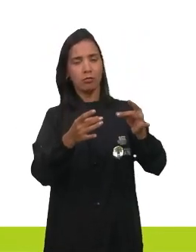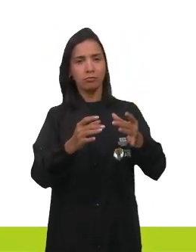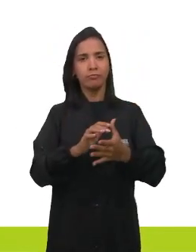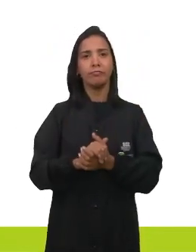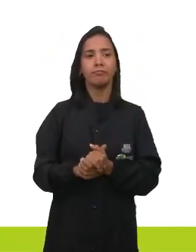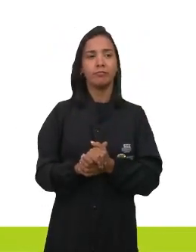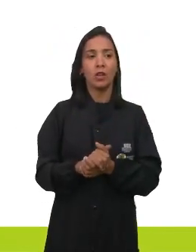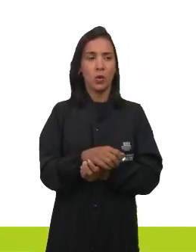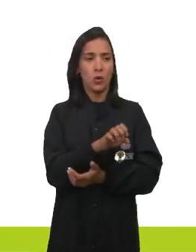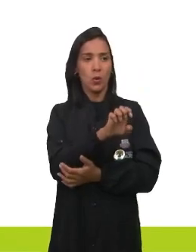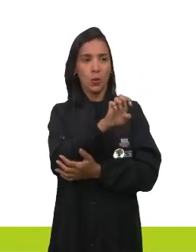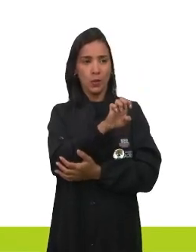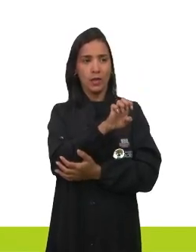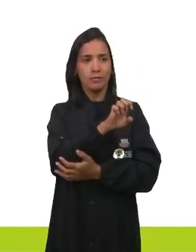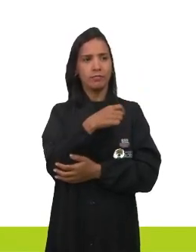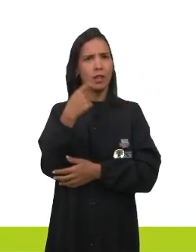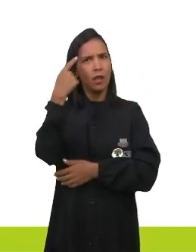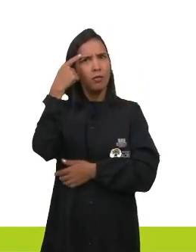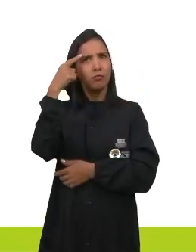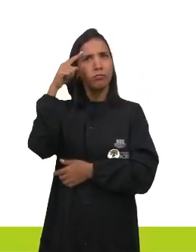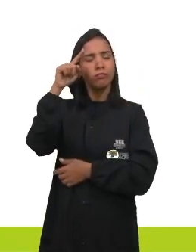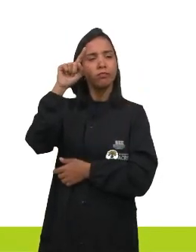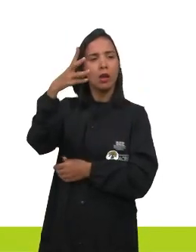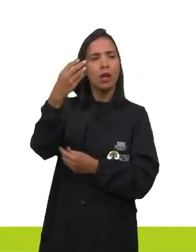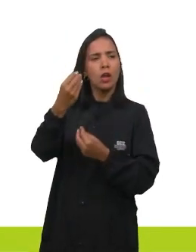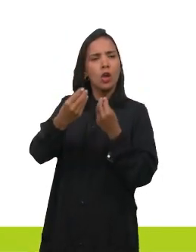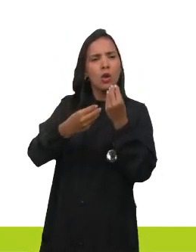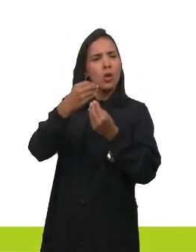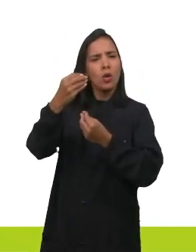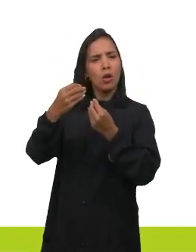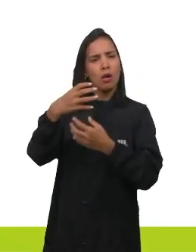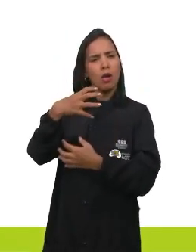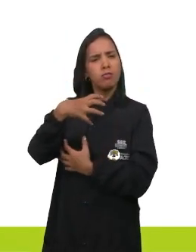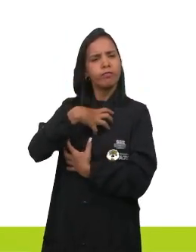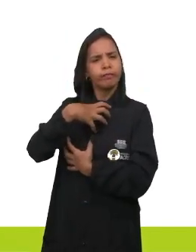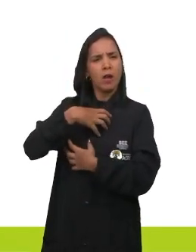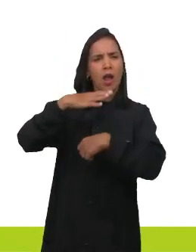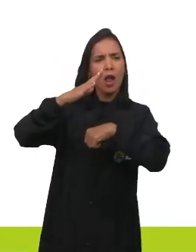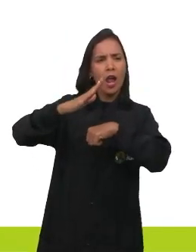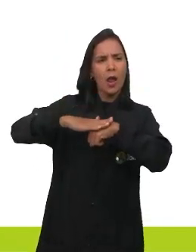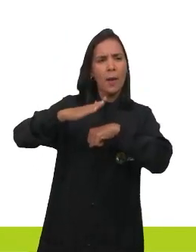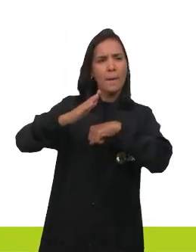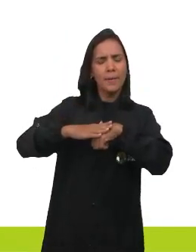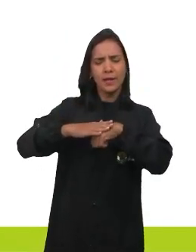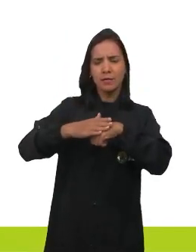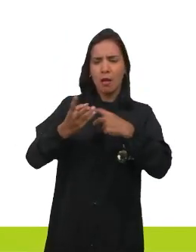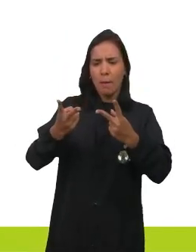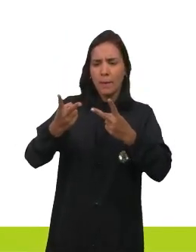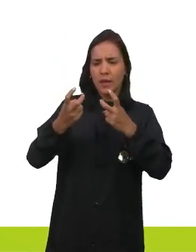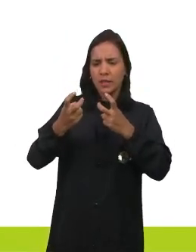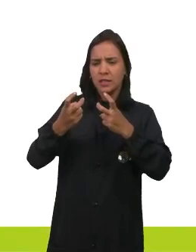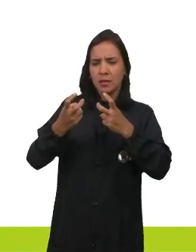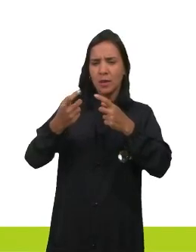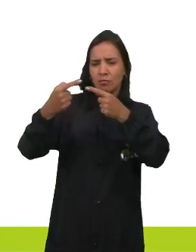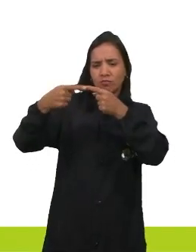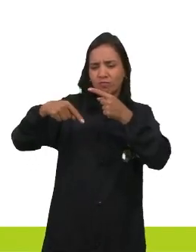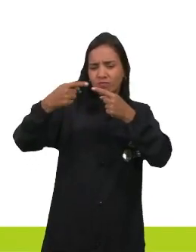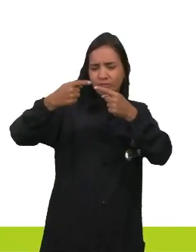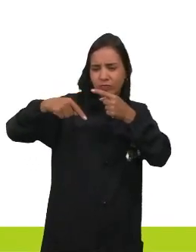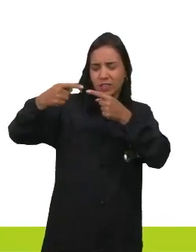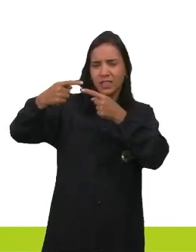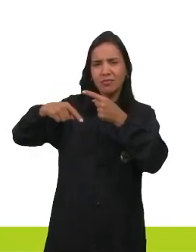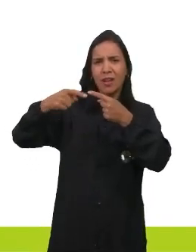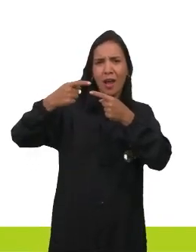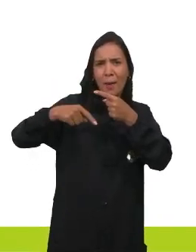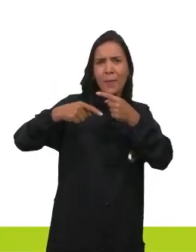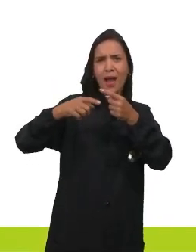E ou E, imaginar a reação de indiferença de seus contemporâneos